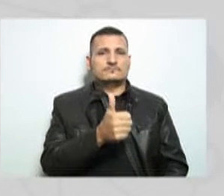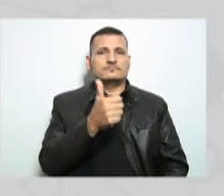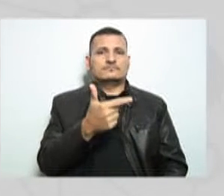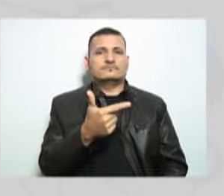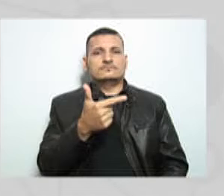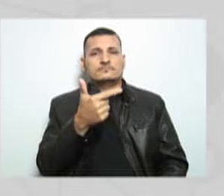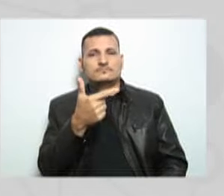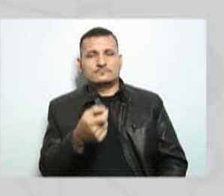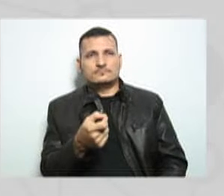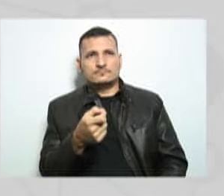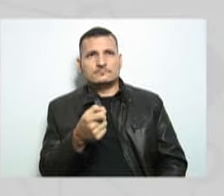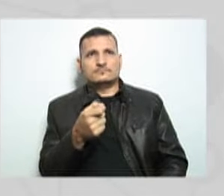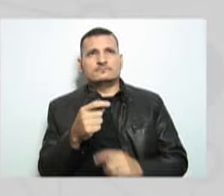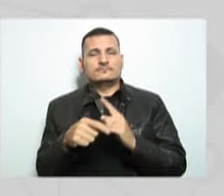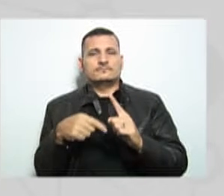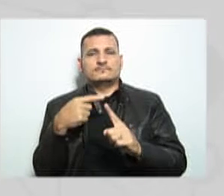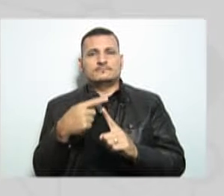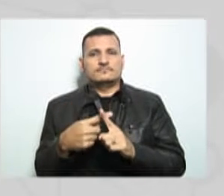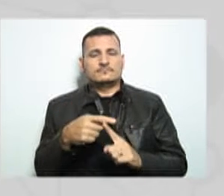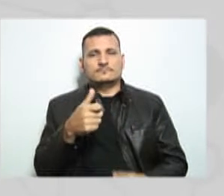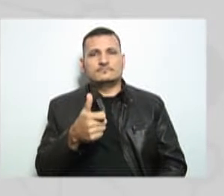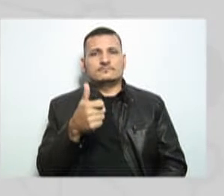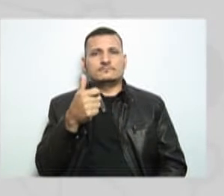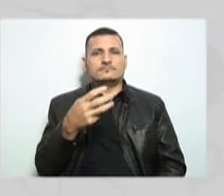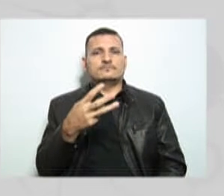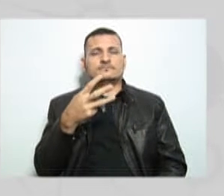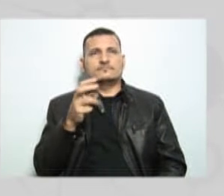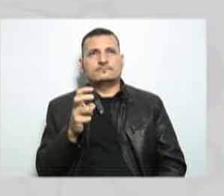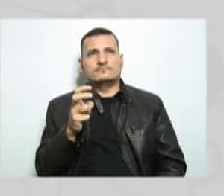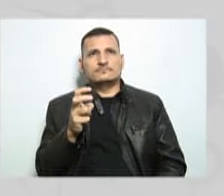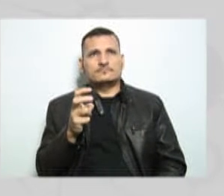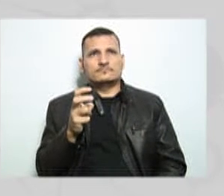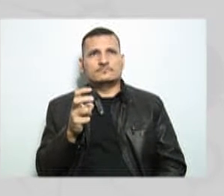tenho, mais os 135, que vai dar